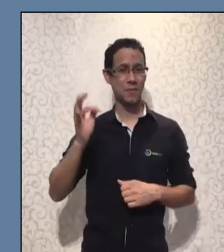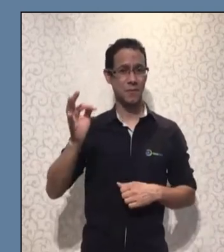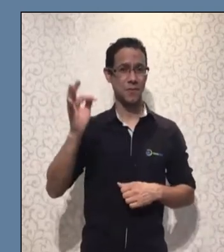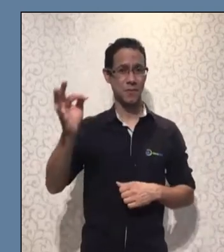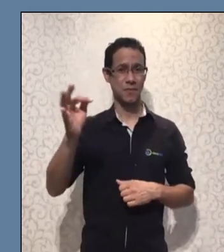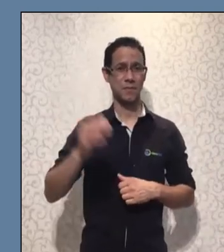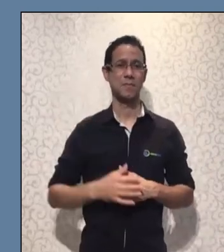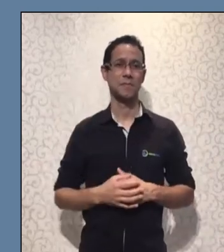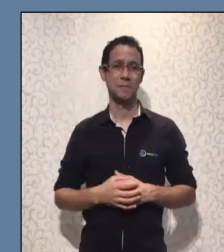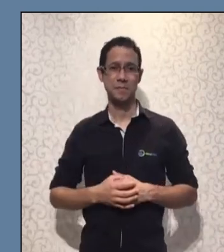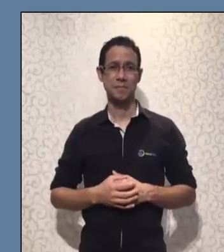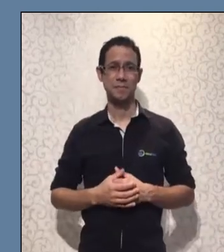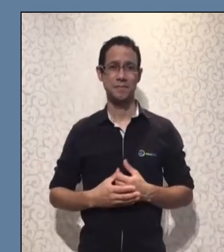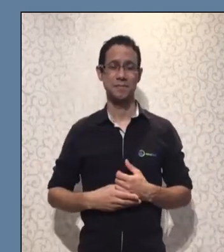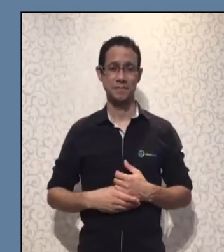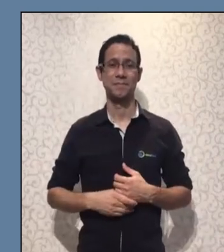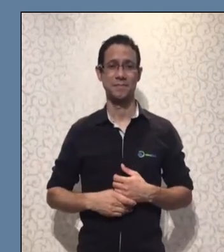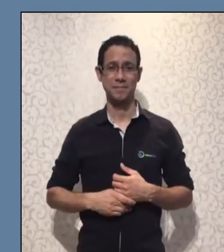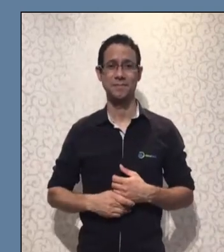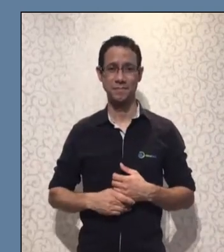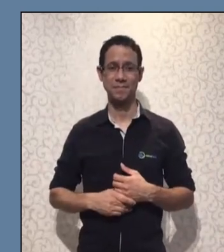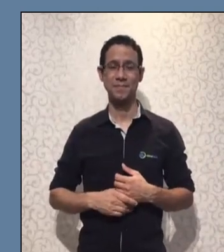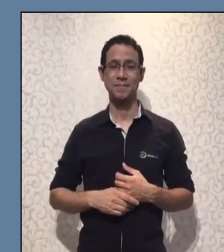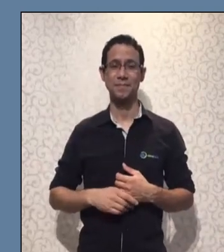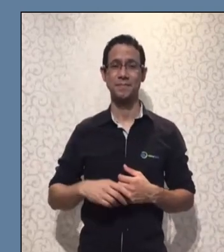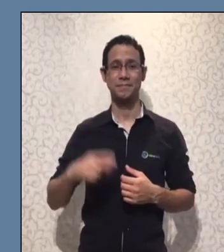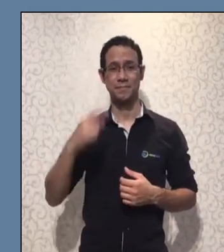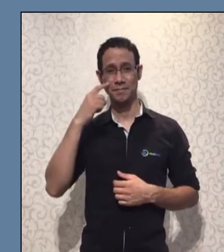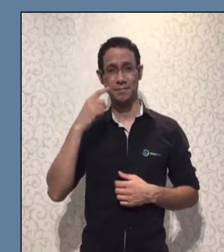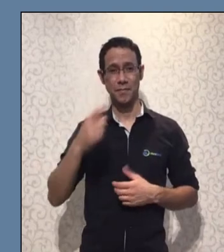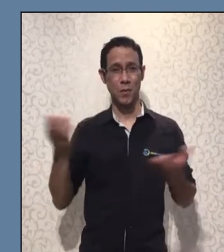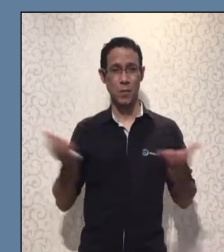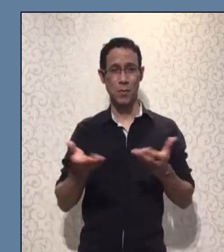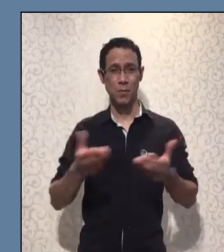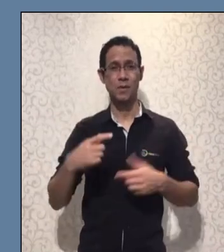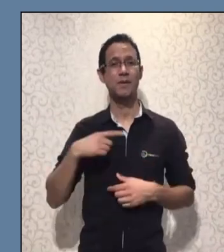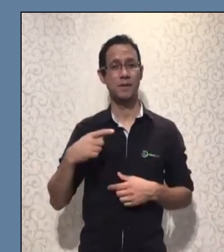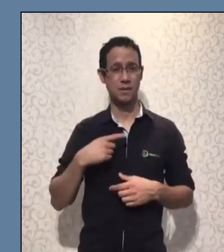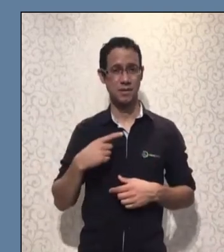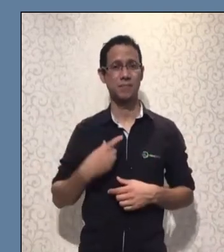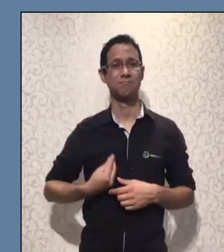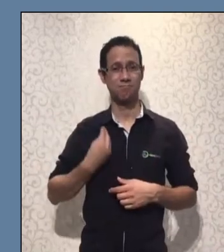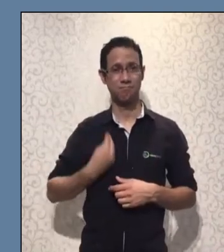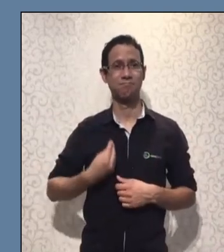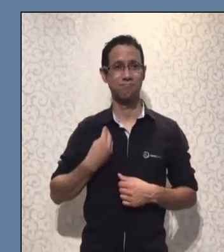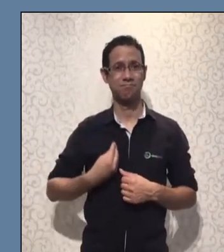Olha, eu vejo que nós vivenciamos hoje uma situação,